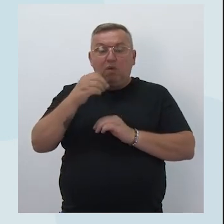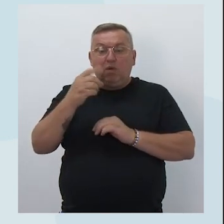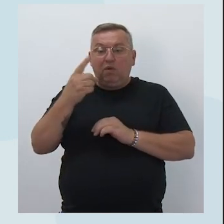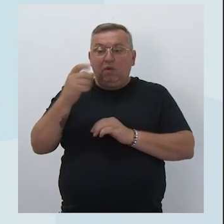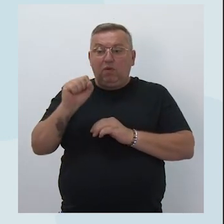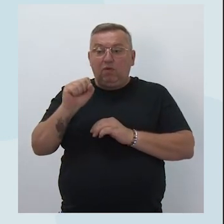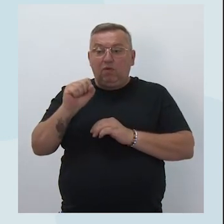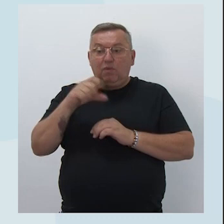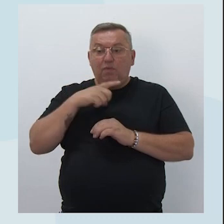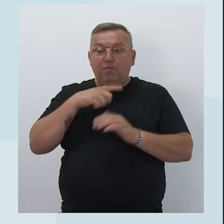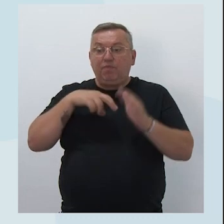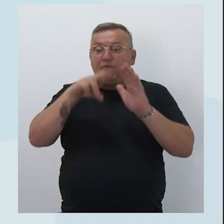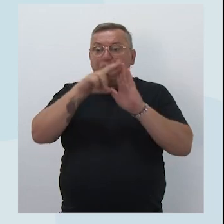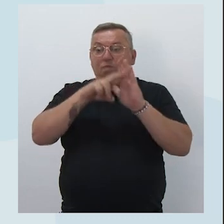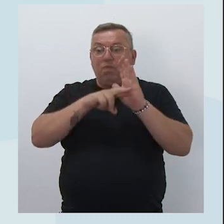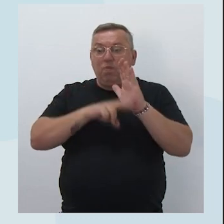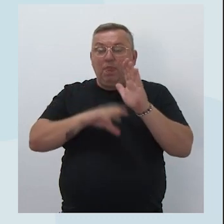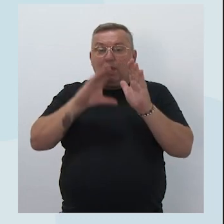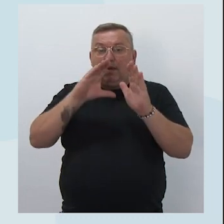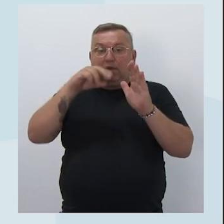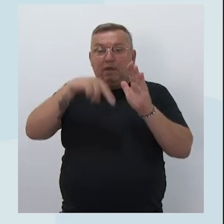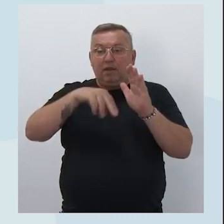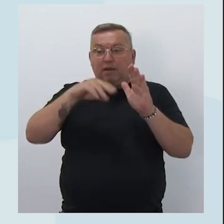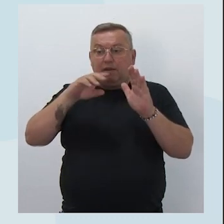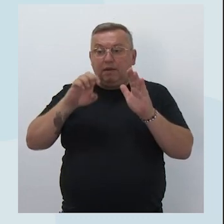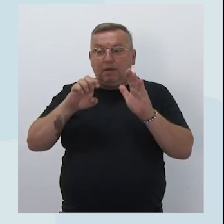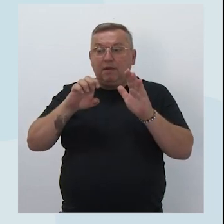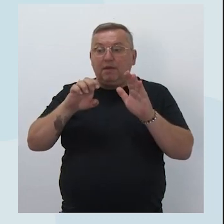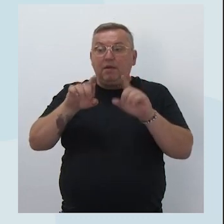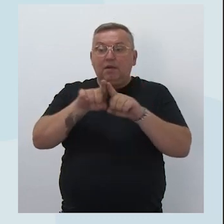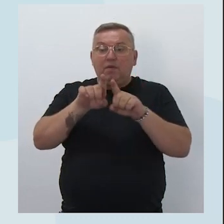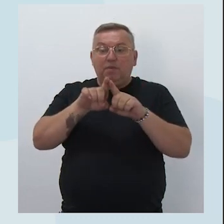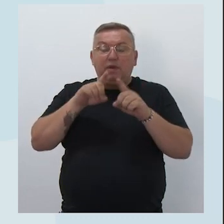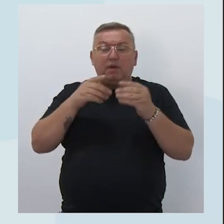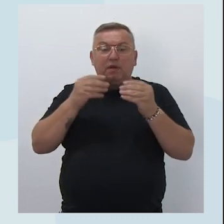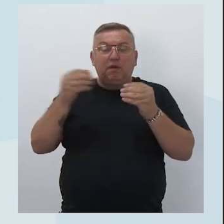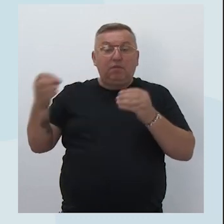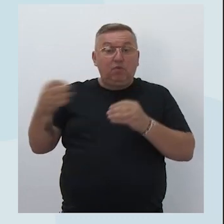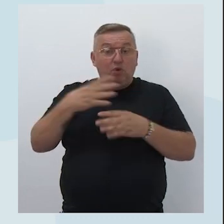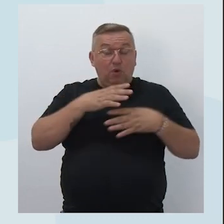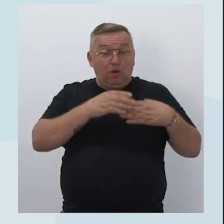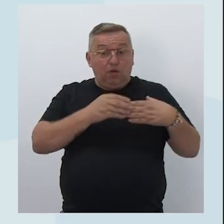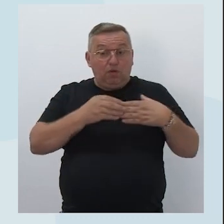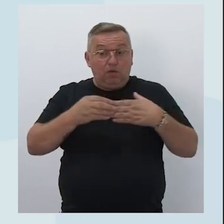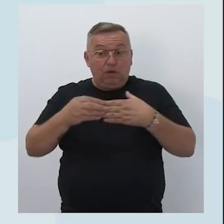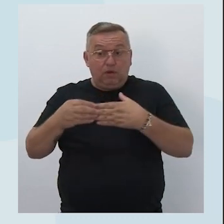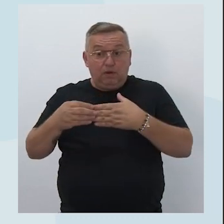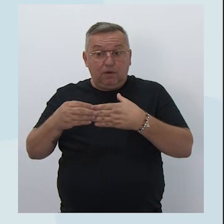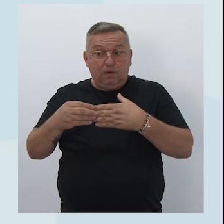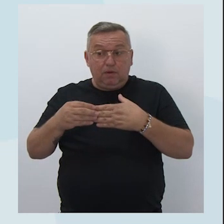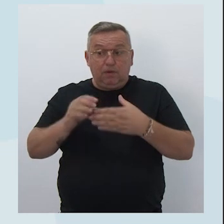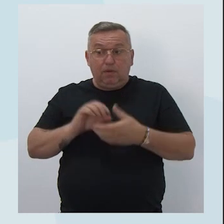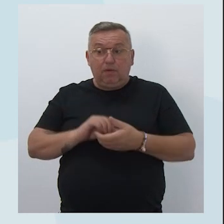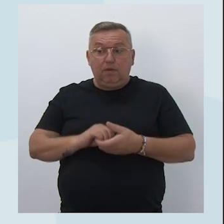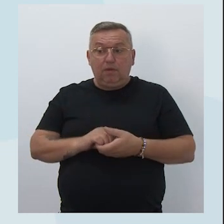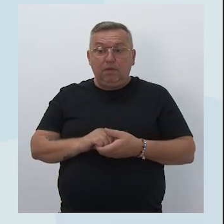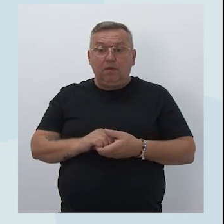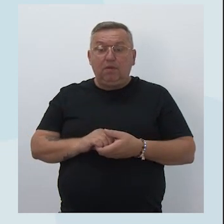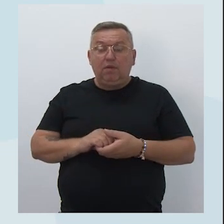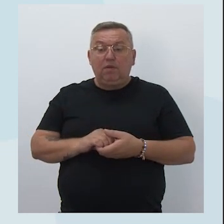traz as normas criadas pelo Conselho Nacional de Educação, que atualiza a DCNEM, as